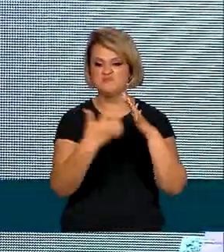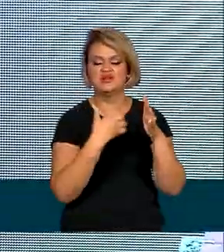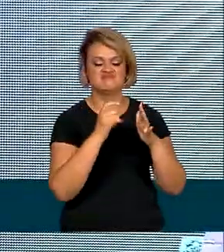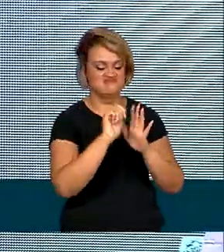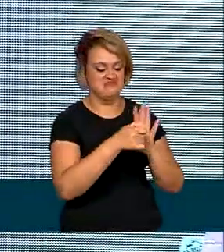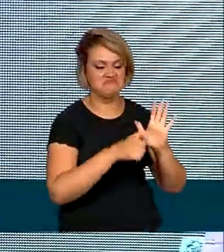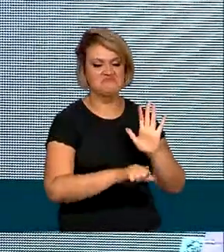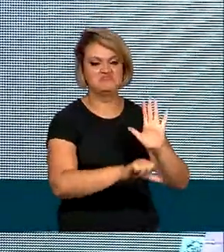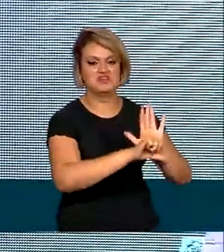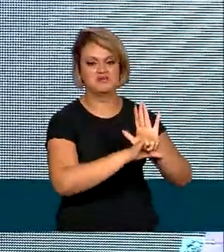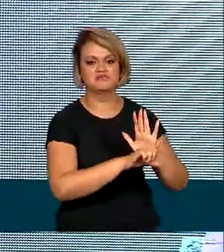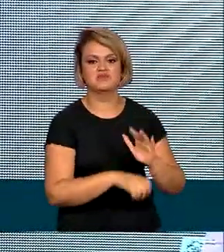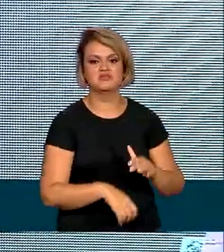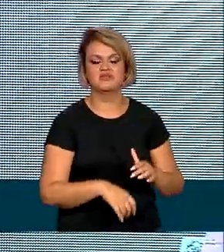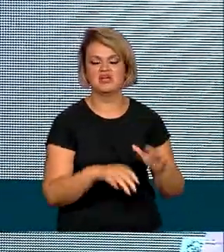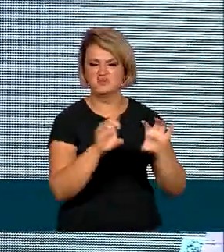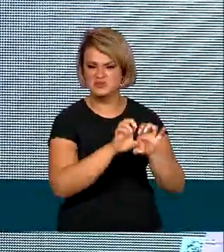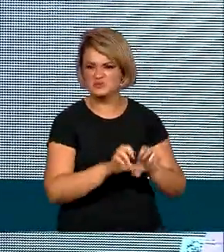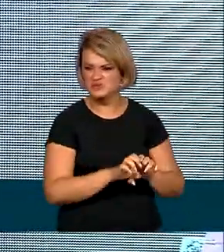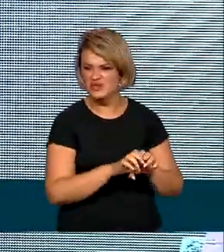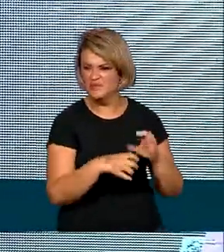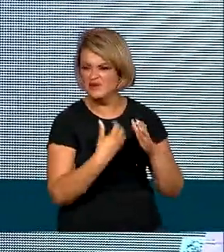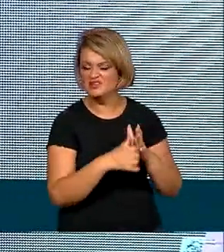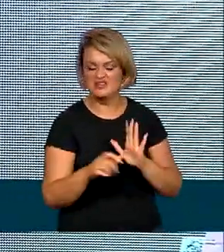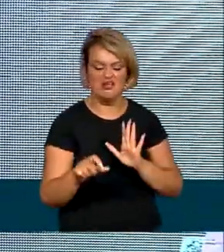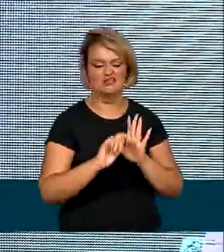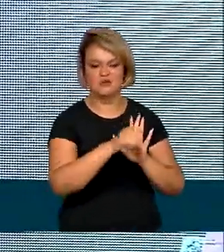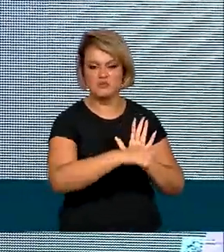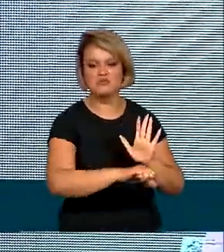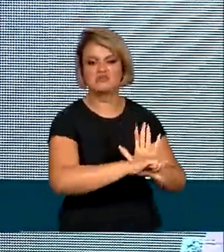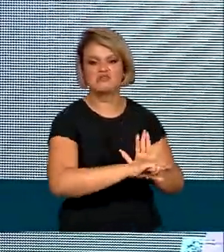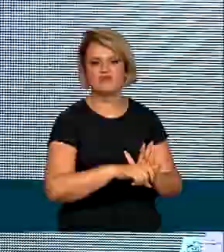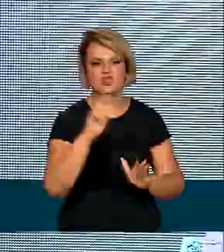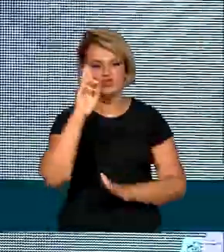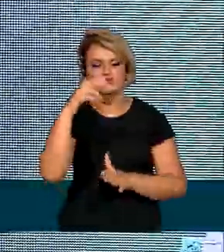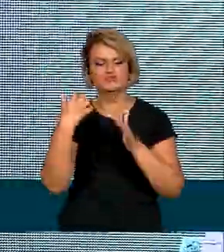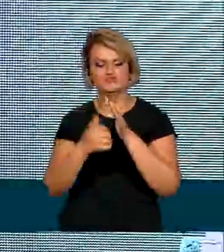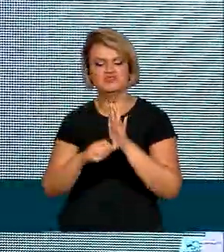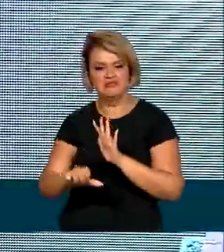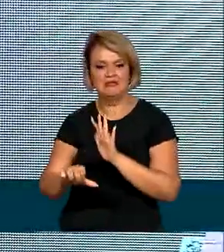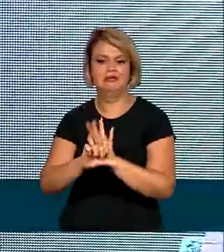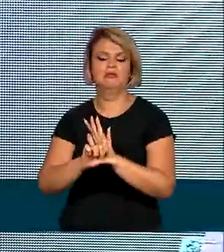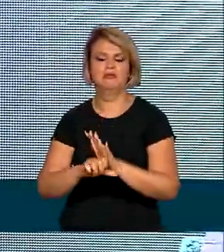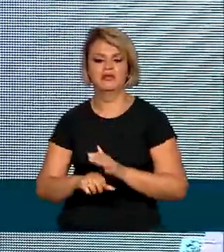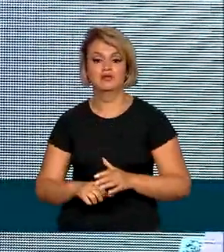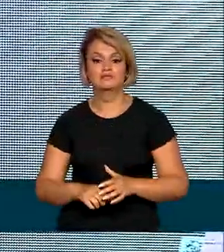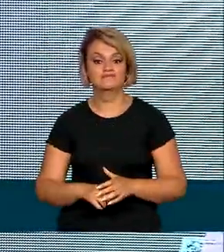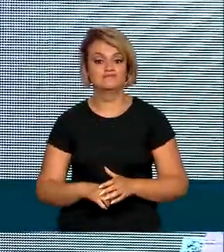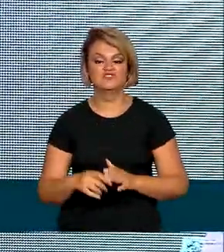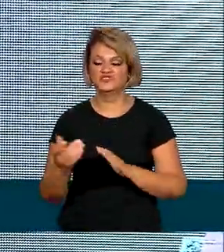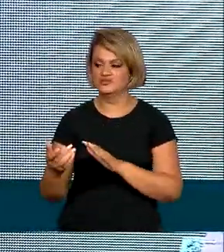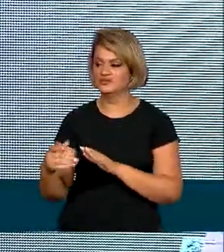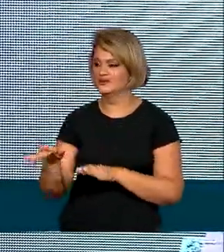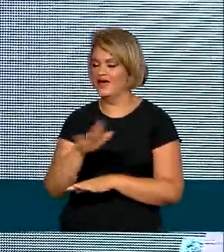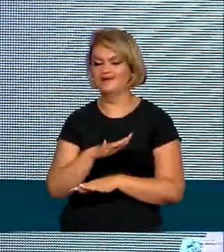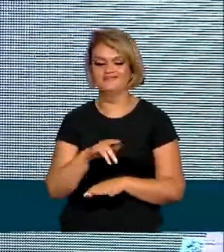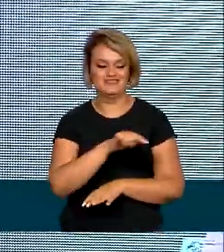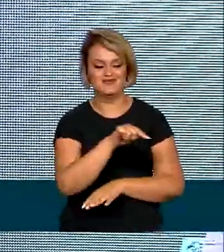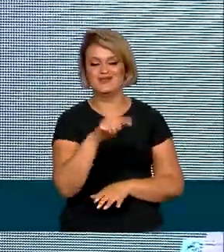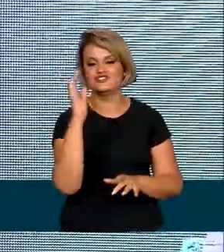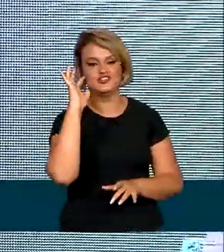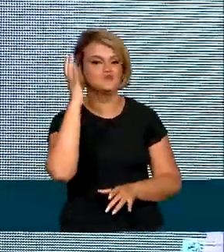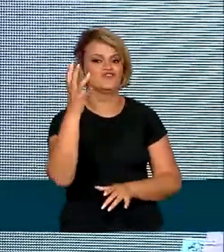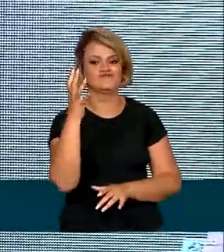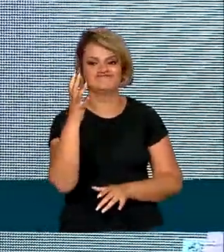empresas de infraestrutura criminalizar os empresários e aniquilamos algumas